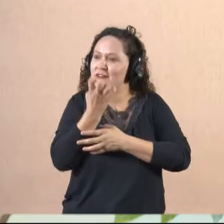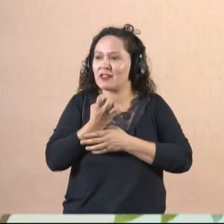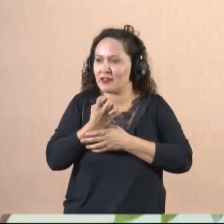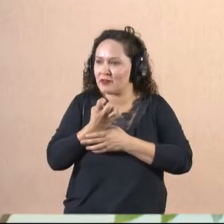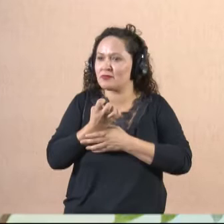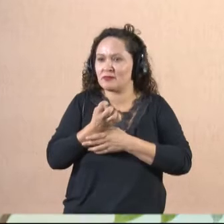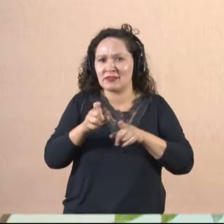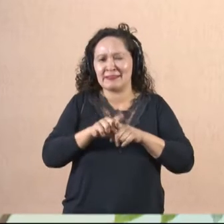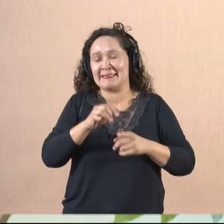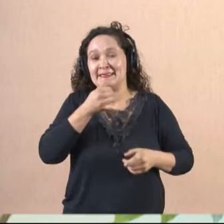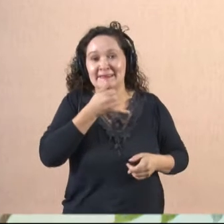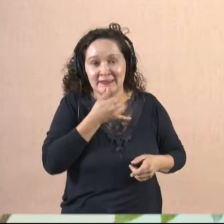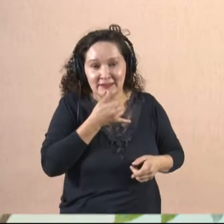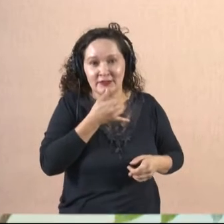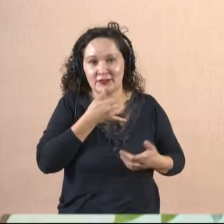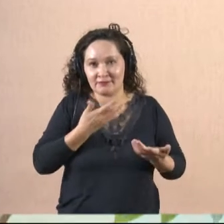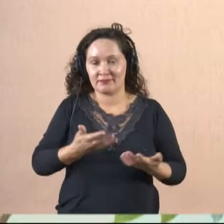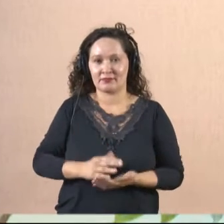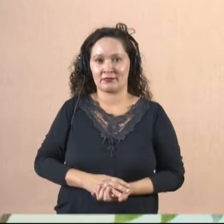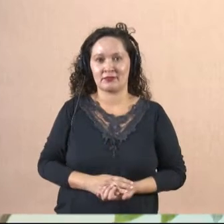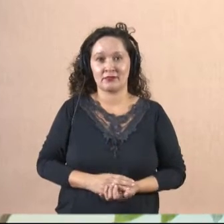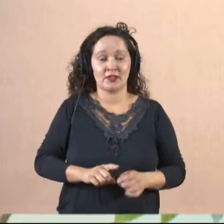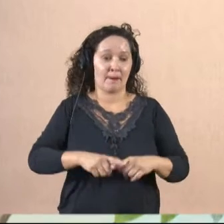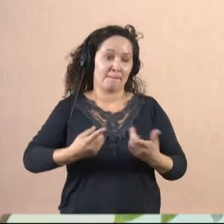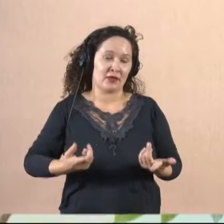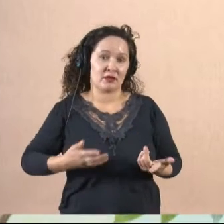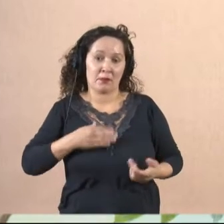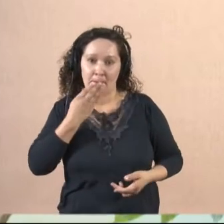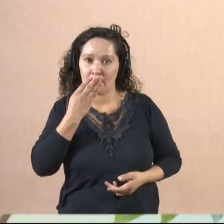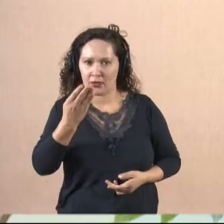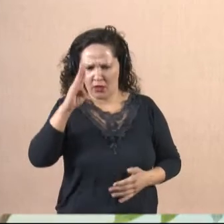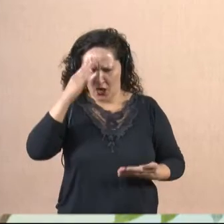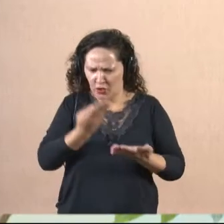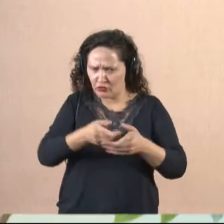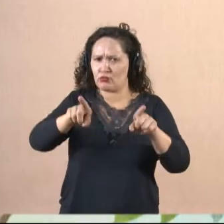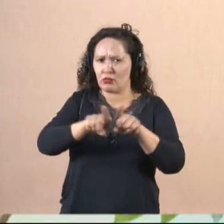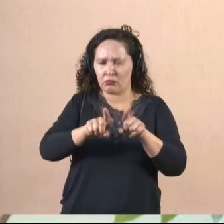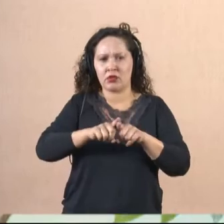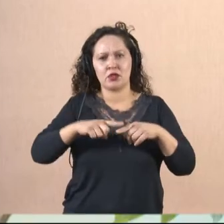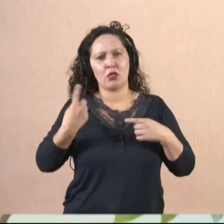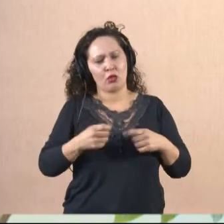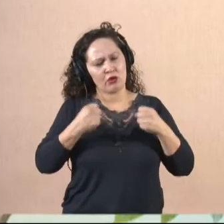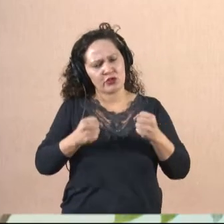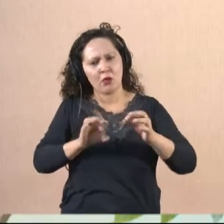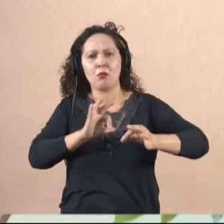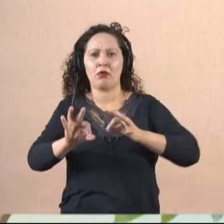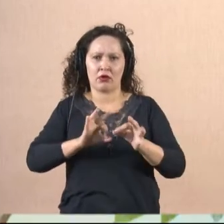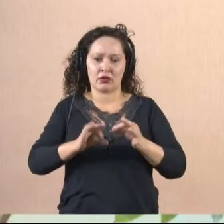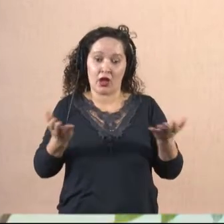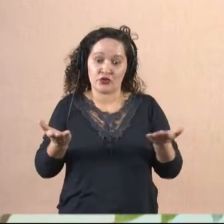promotor sair lamentável é mas eu peço e acredito que devemos seguir